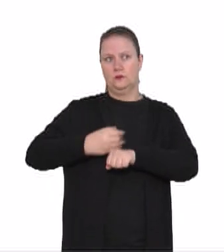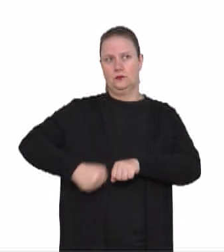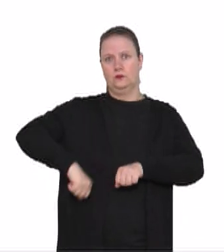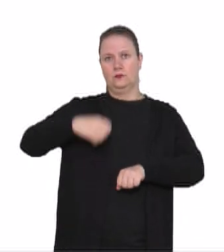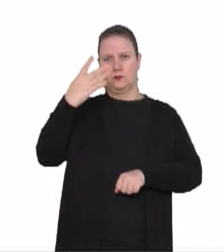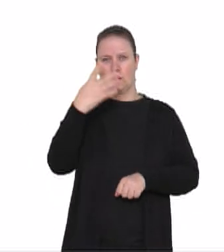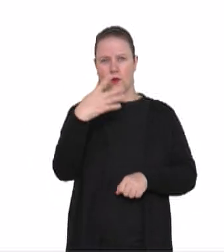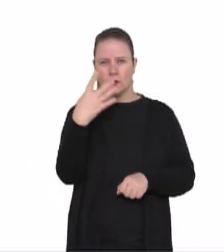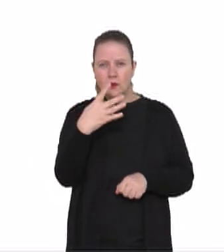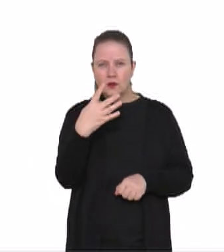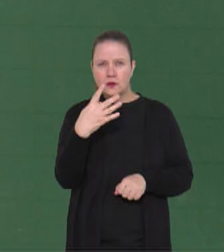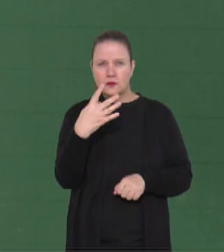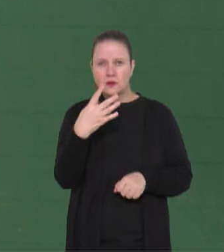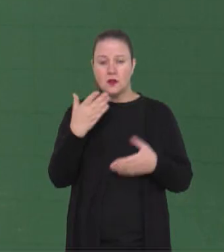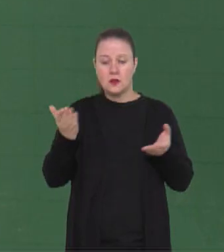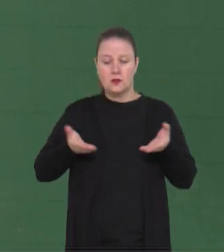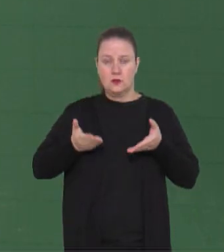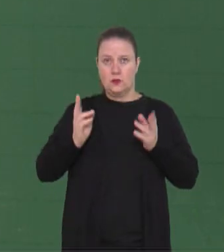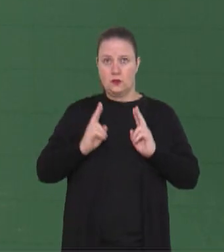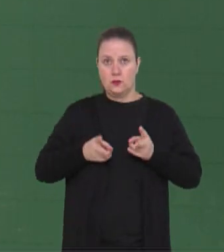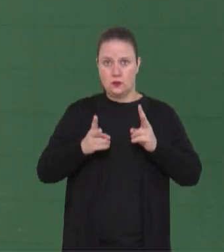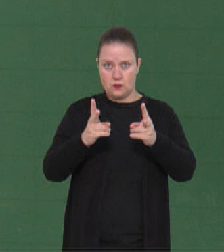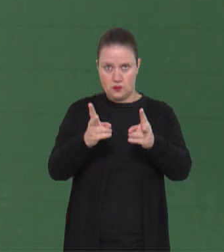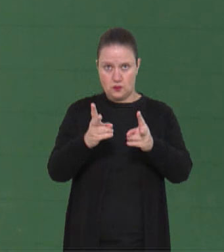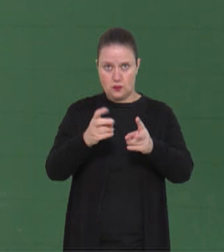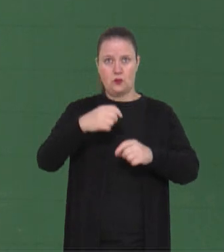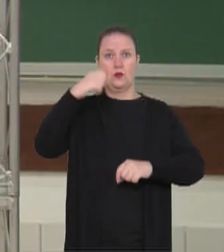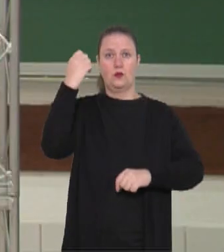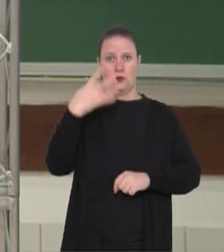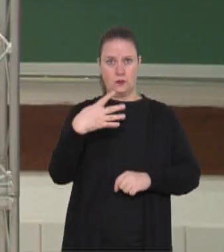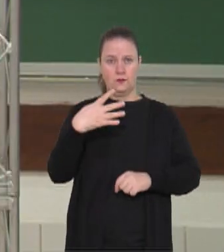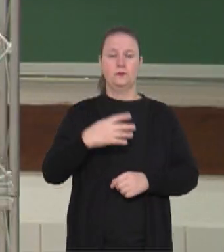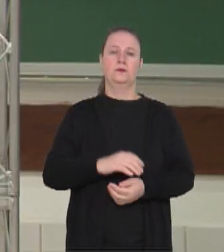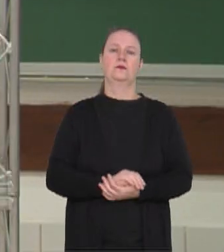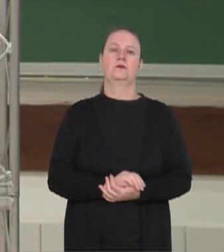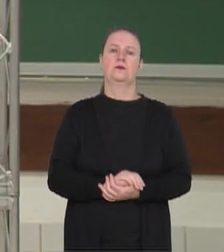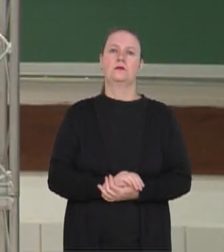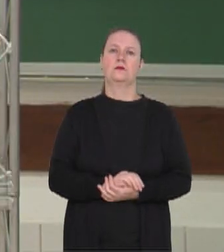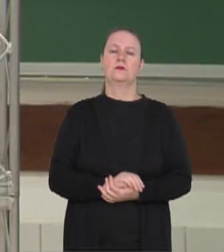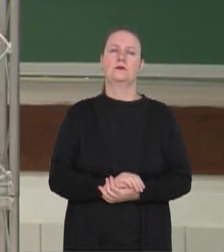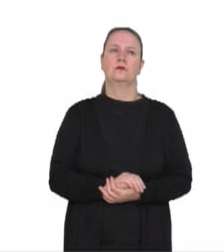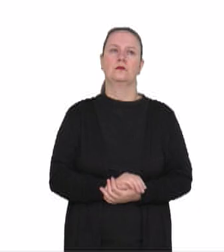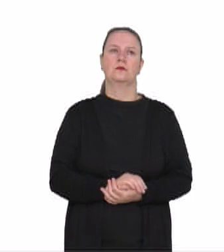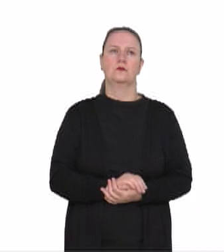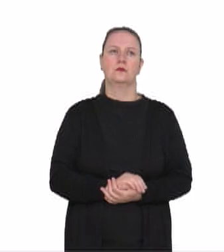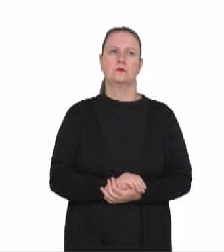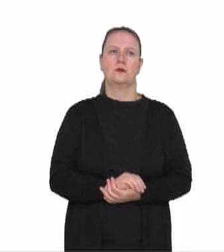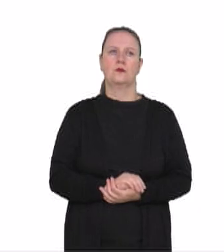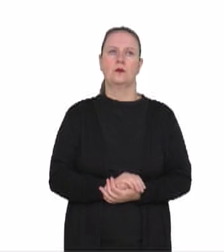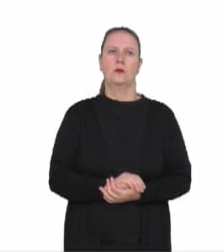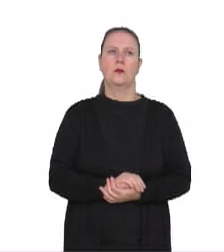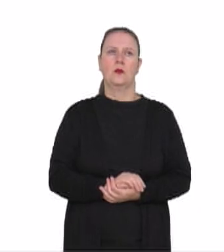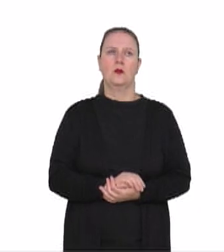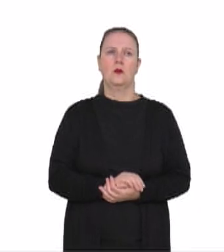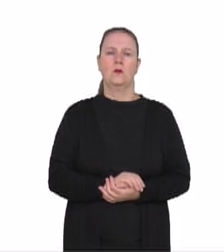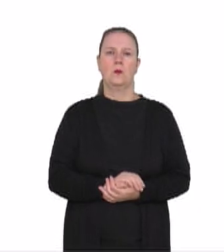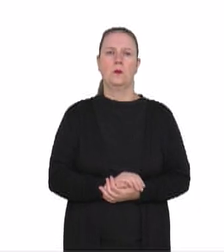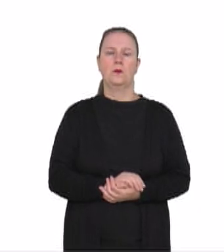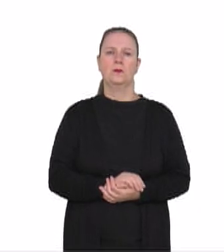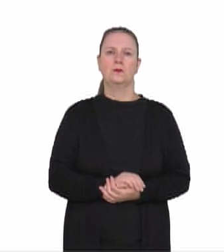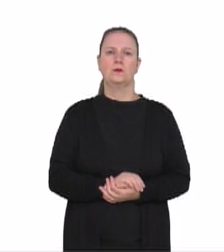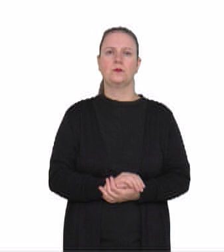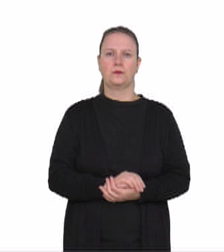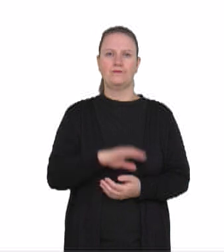na última aula a gente terminou com o 3, agora dando sequência ao número 4, diz assim, read the eco facts and eco tips about saving